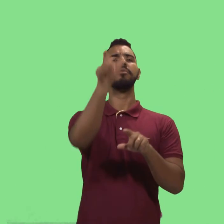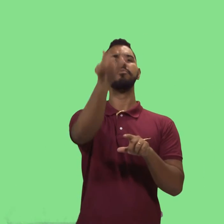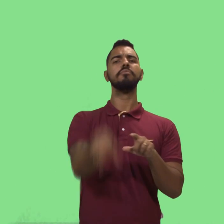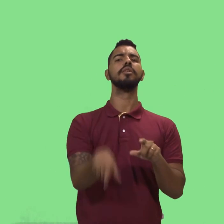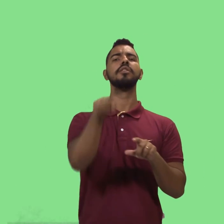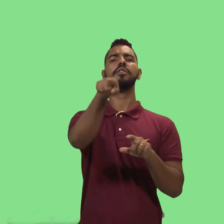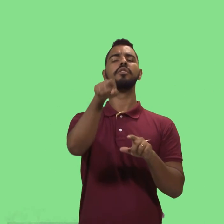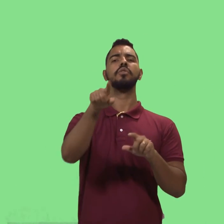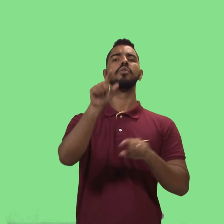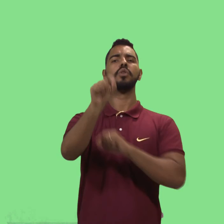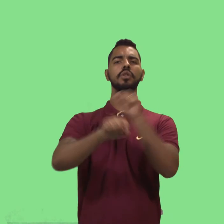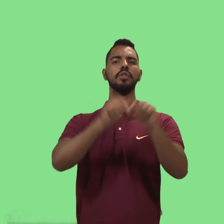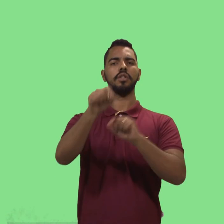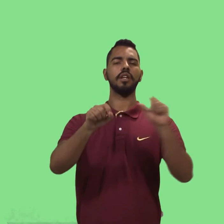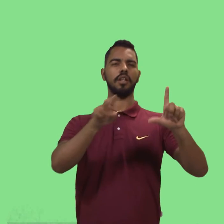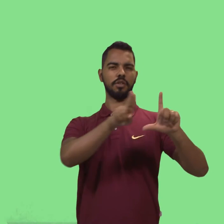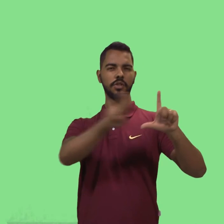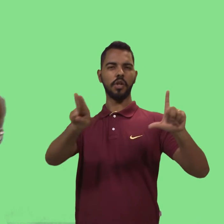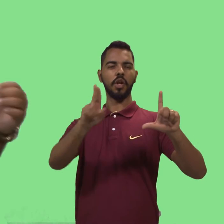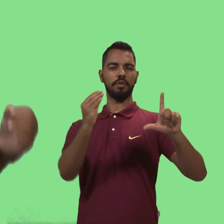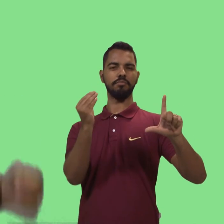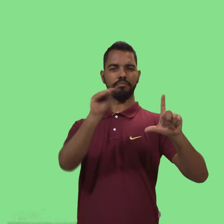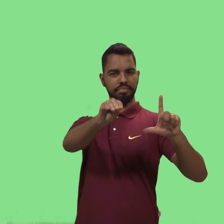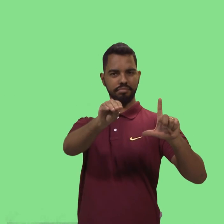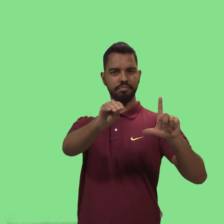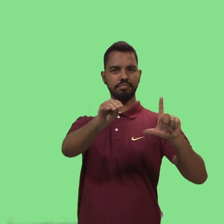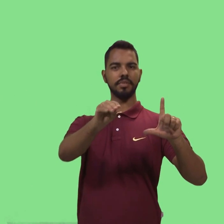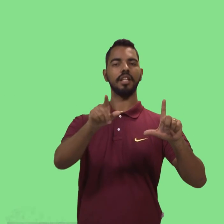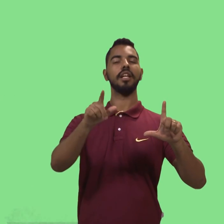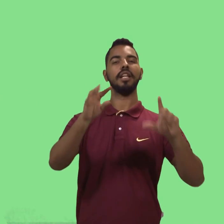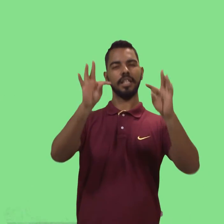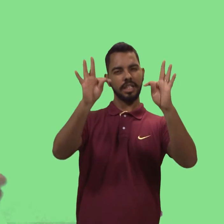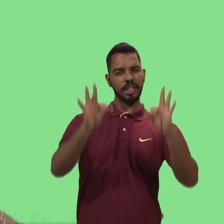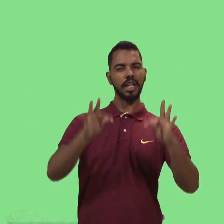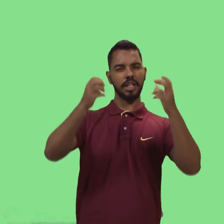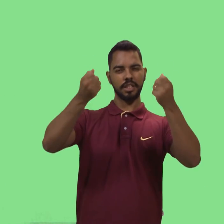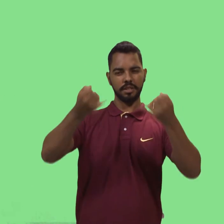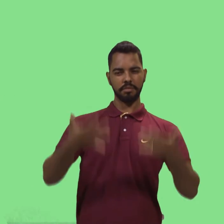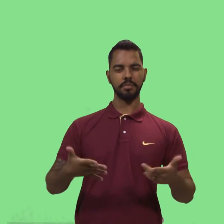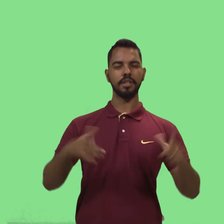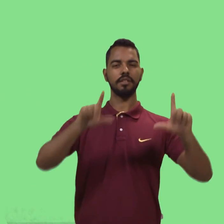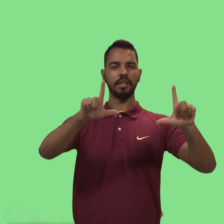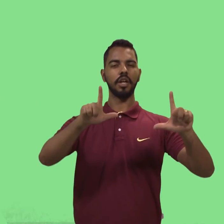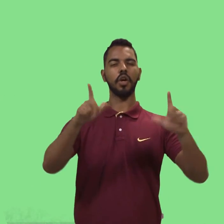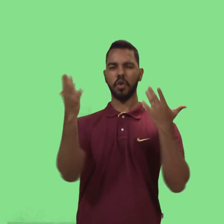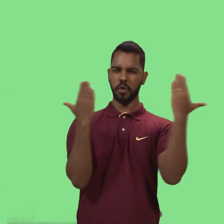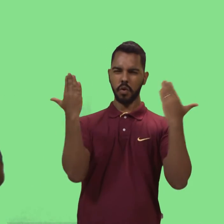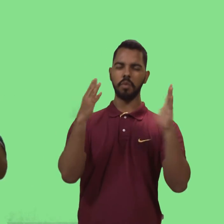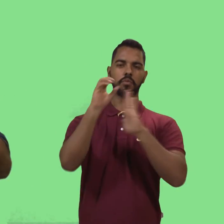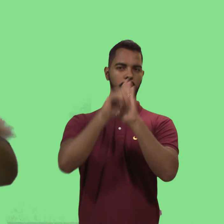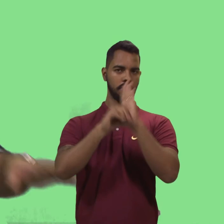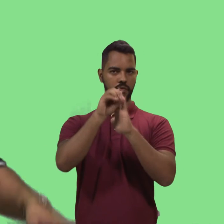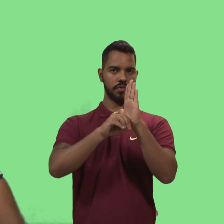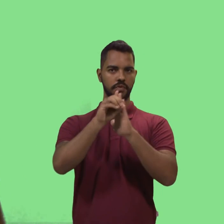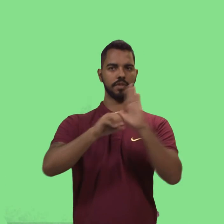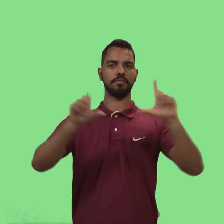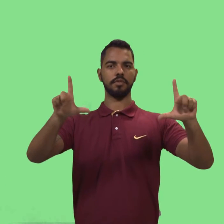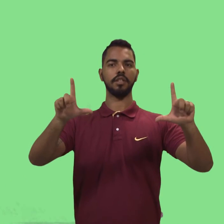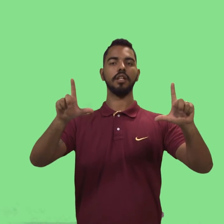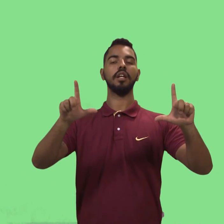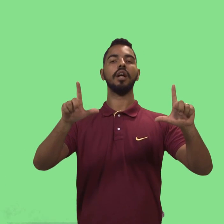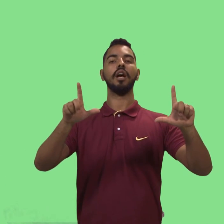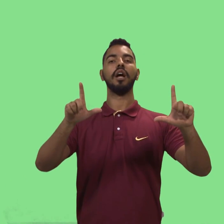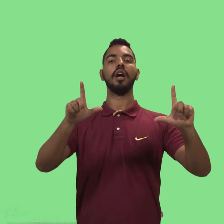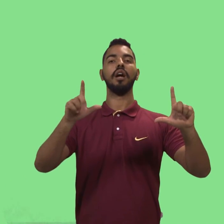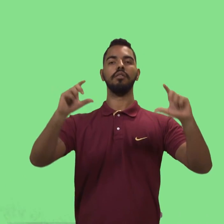destinatário, iniciada pelo cargo que ocupa, seguida do nome próprio. Texto e desfecho, segue a mesma padronização do